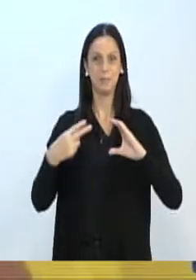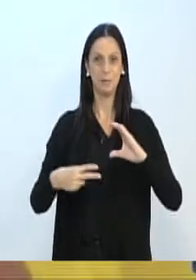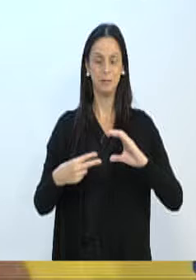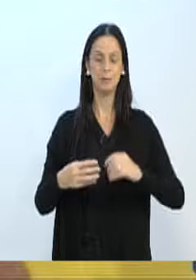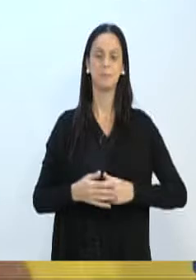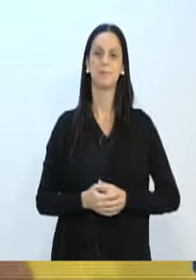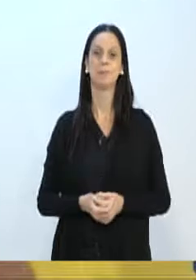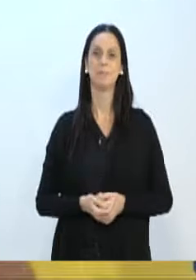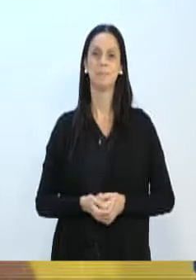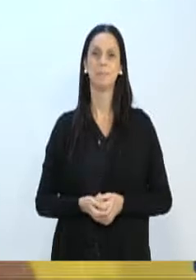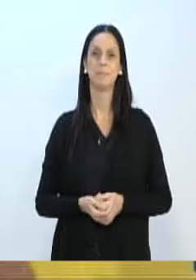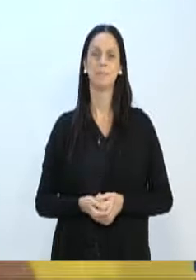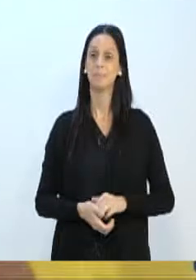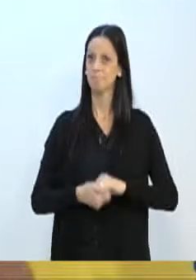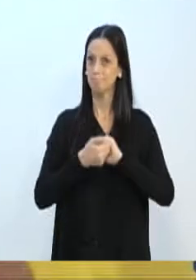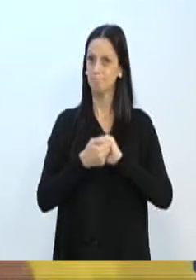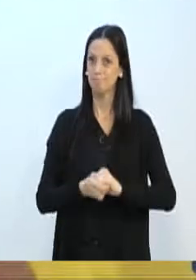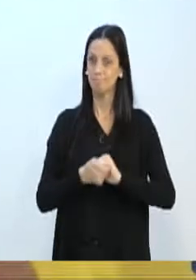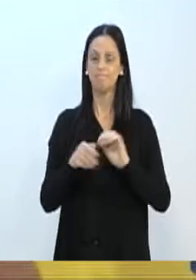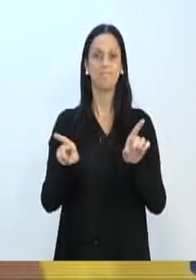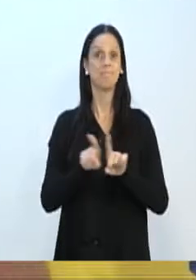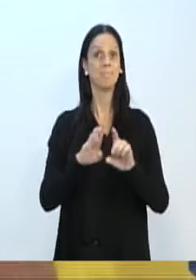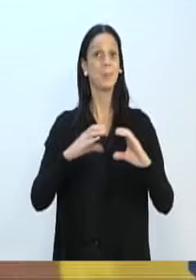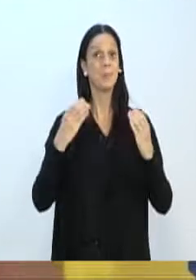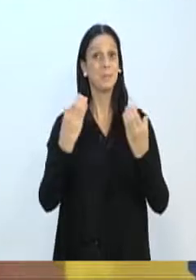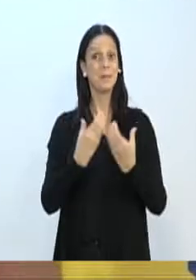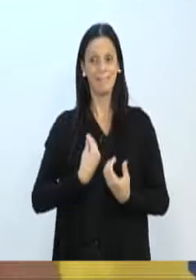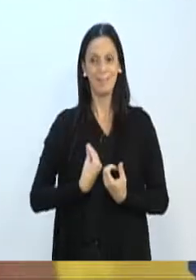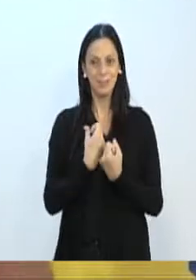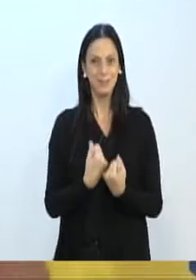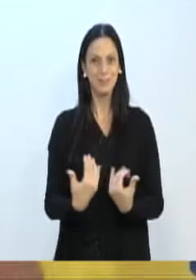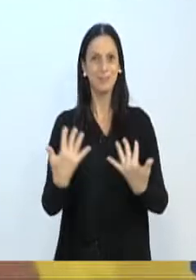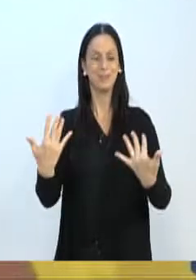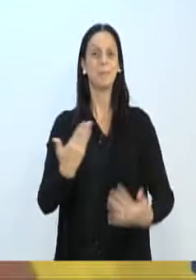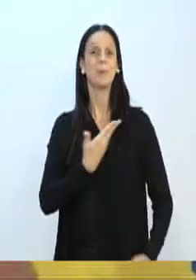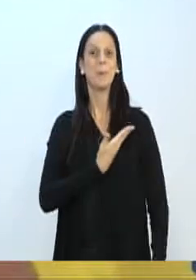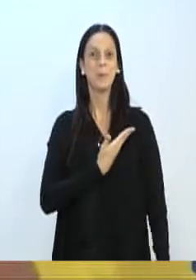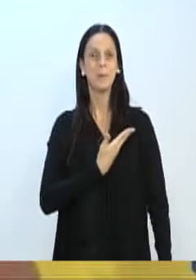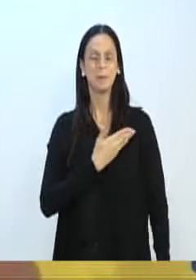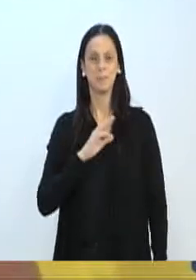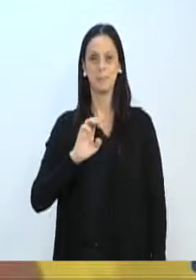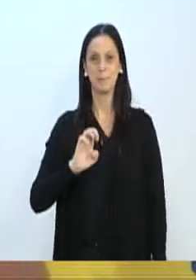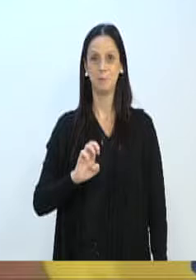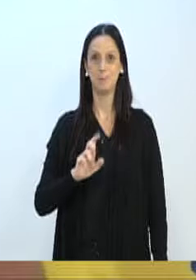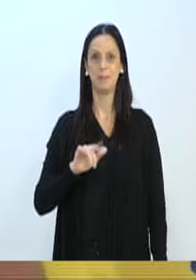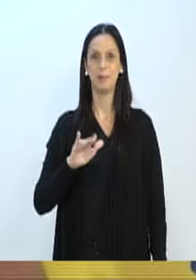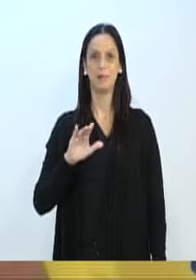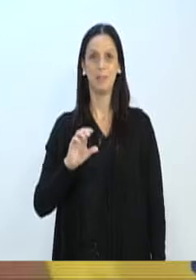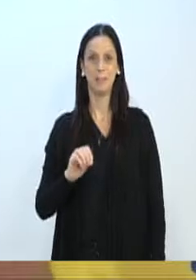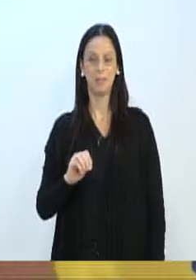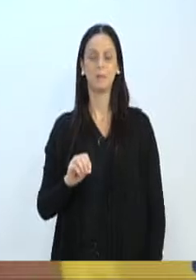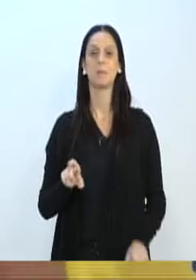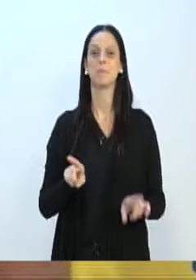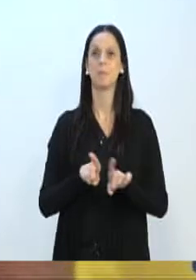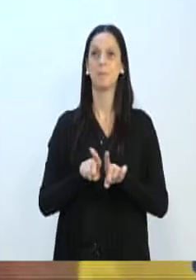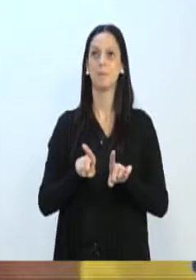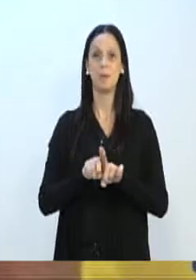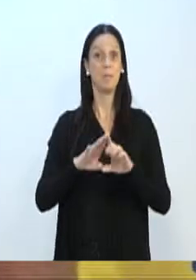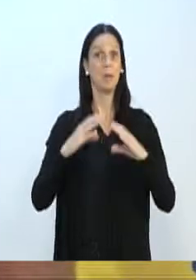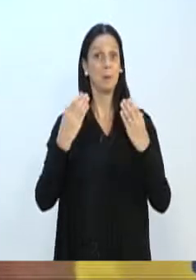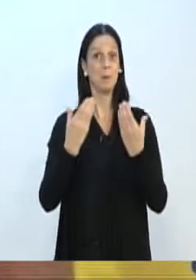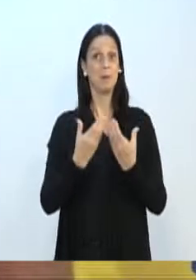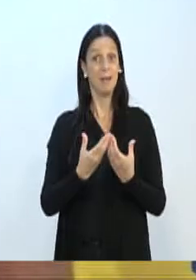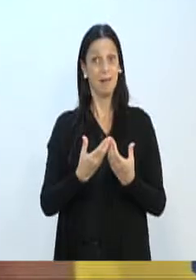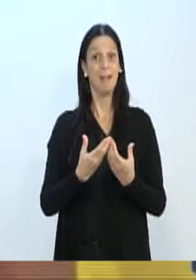bancada, cumprimentando a comunidade aqui presente, o amigo Elcio, o Dirley, comunidade que nos